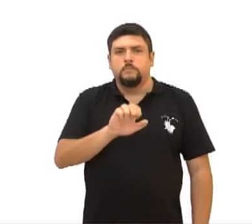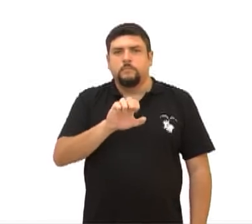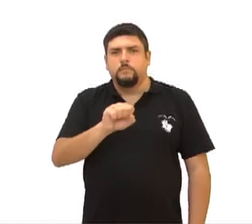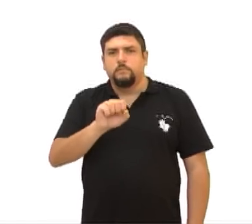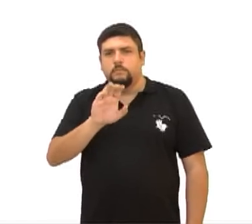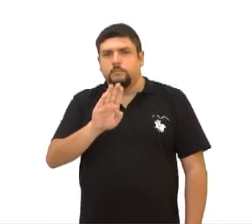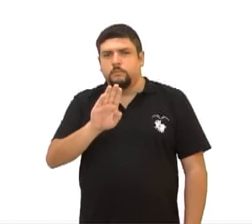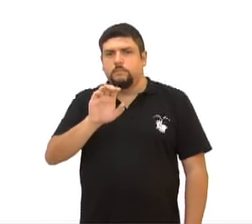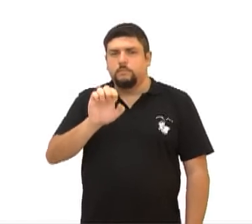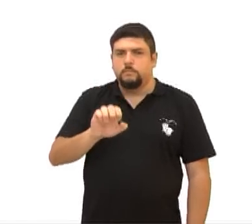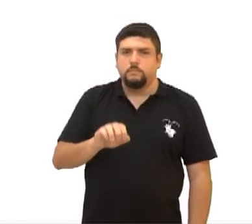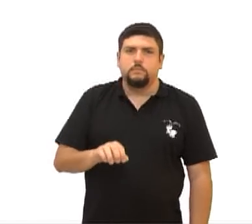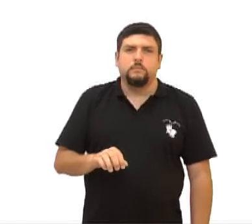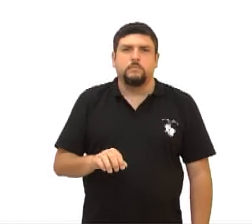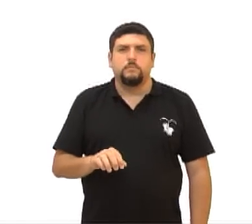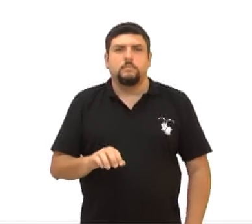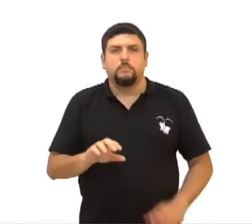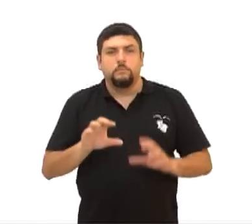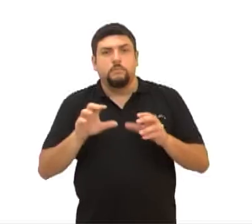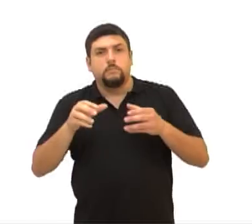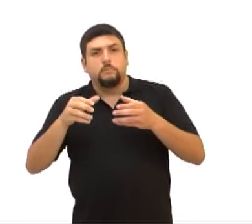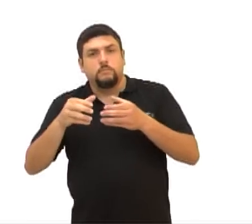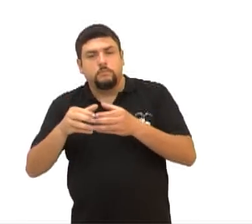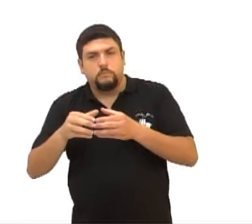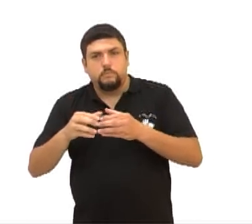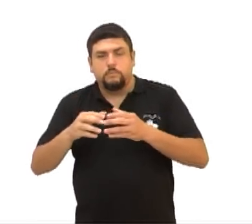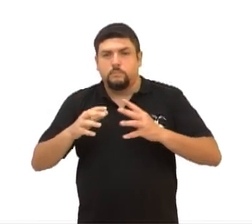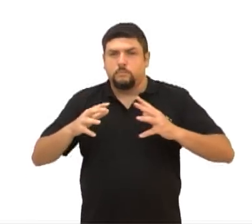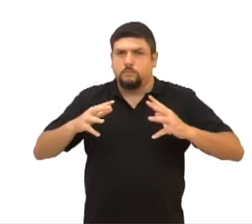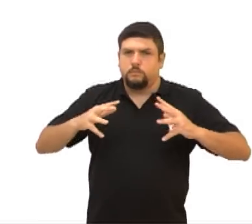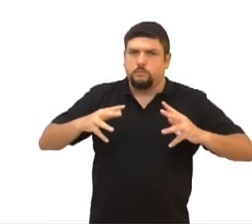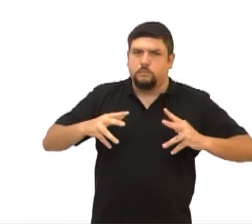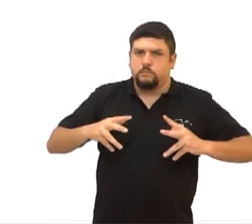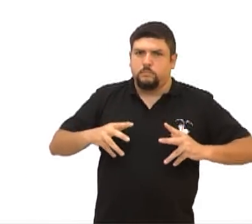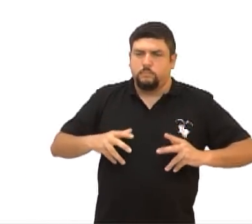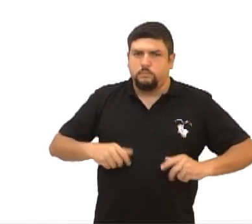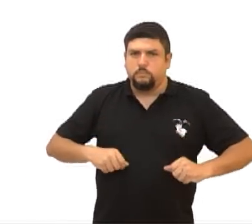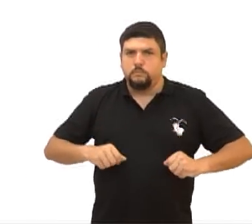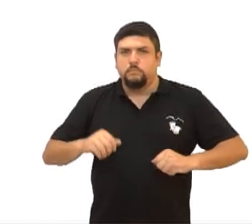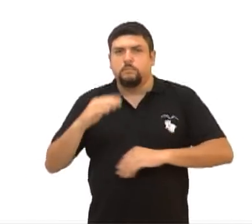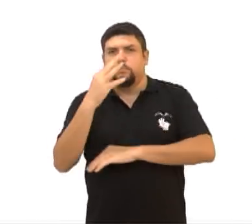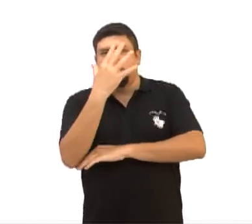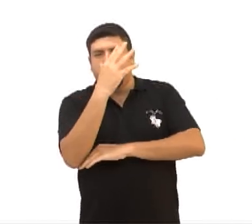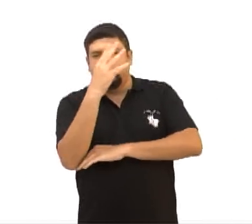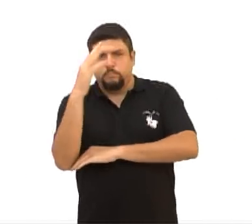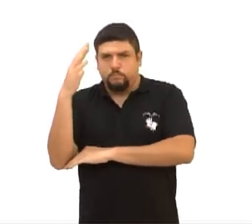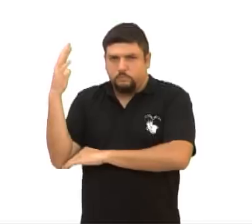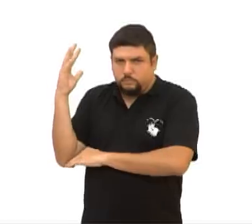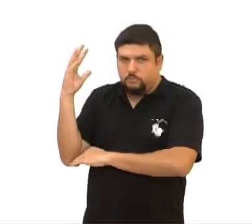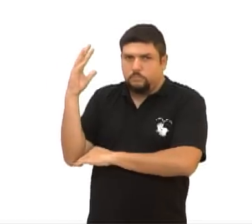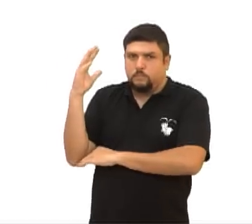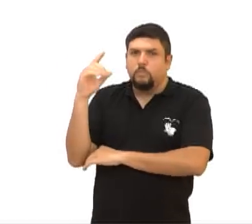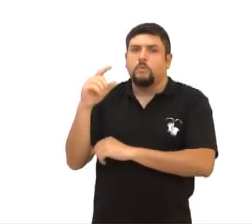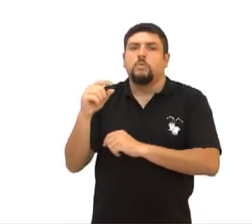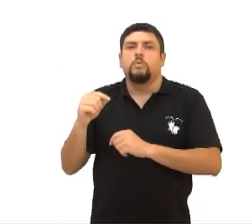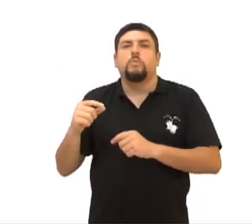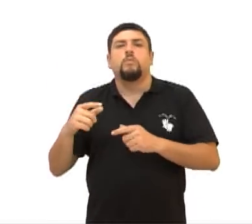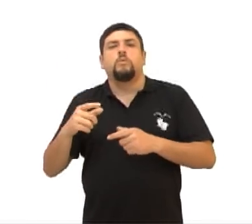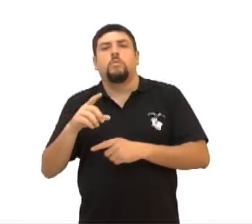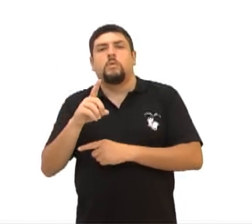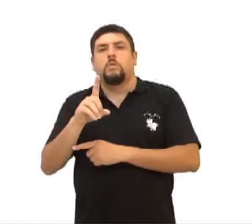CAESB, Companhia de Saneamento Ambiental do